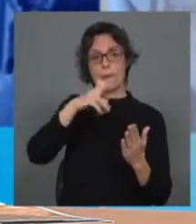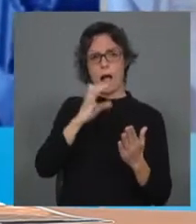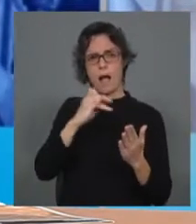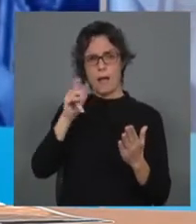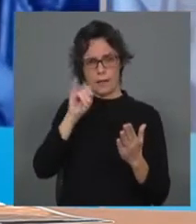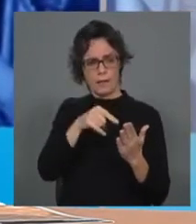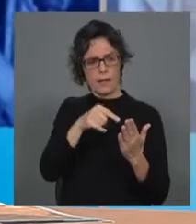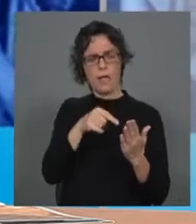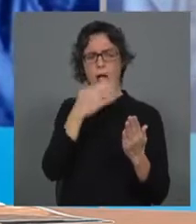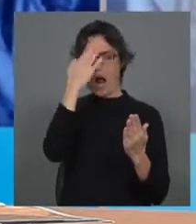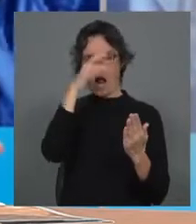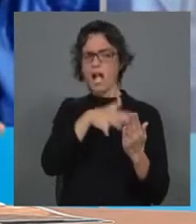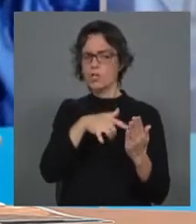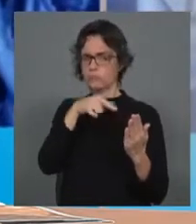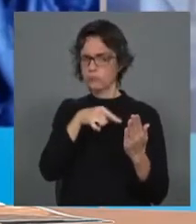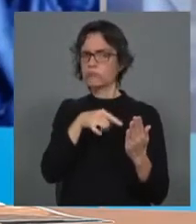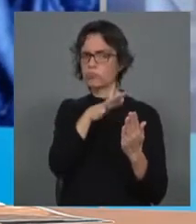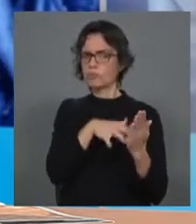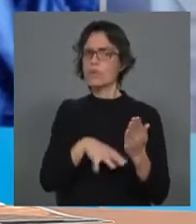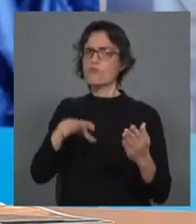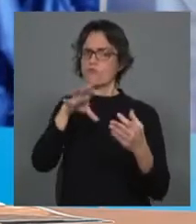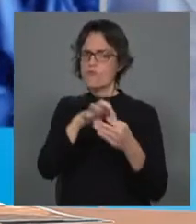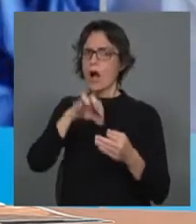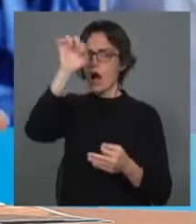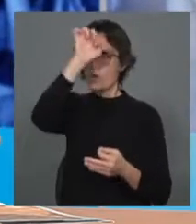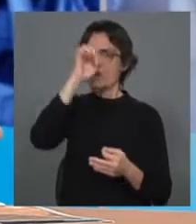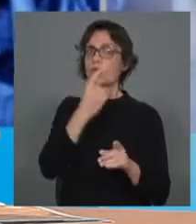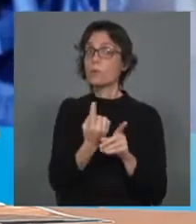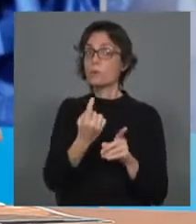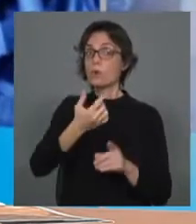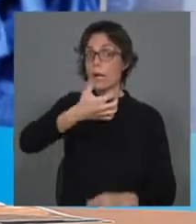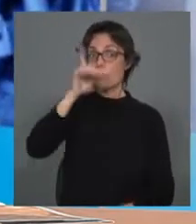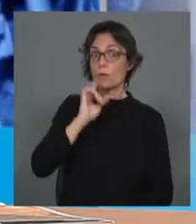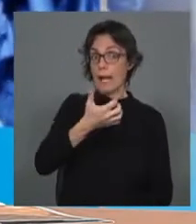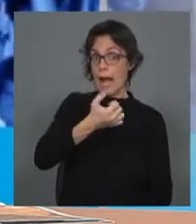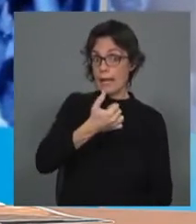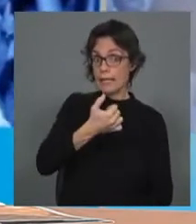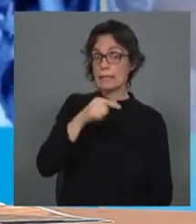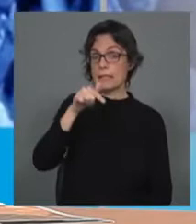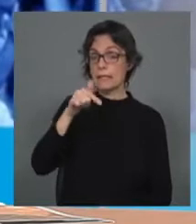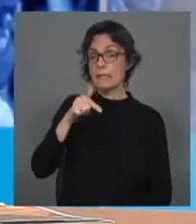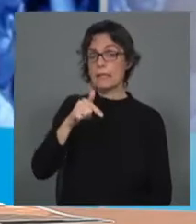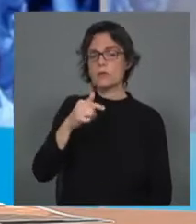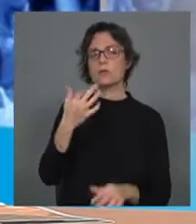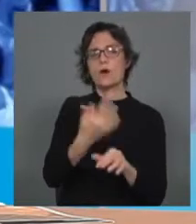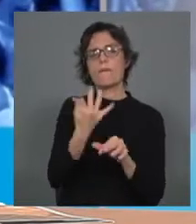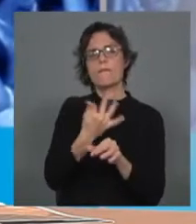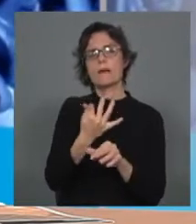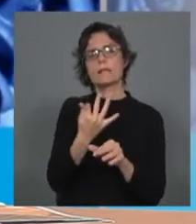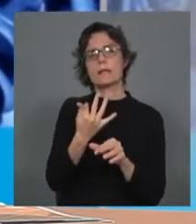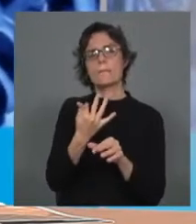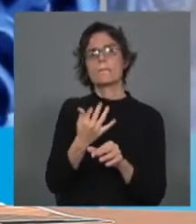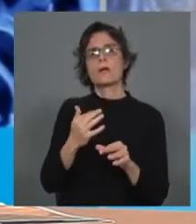se encaixava bem no mês de janeiro, porque no mês de janeiro, no dia 15, a fé Bahá'í comemora o Dia Mundial da